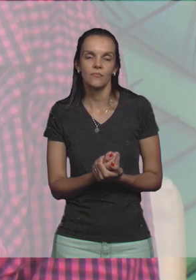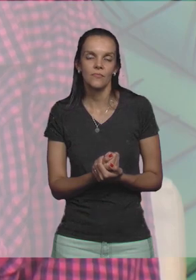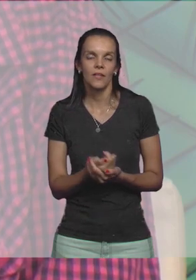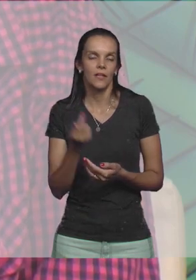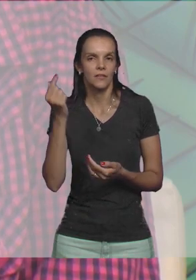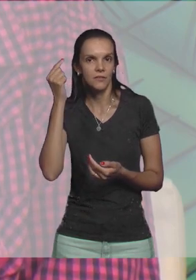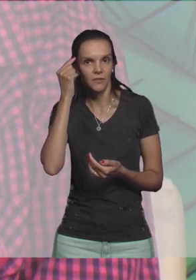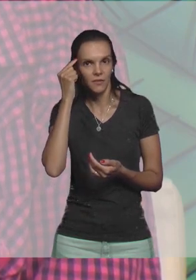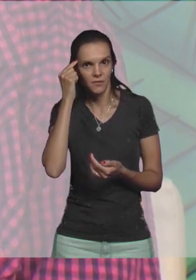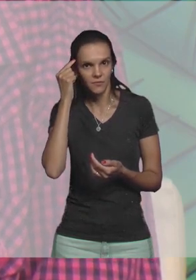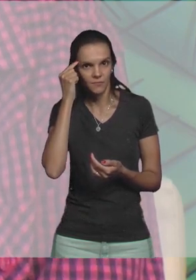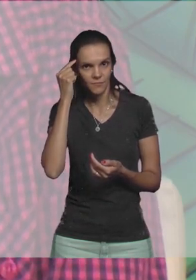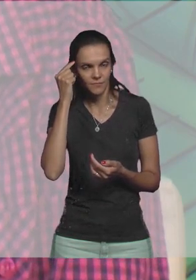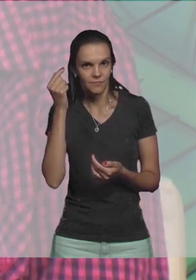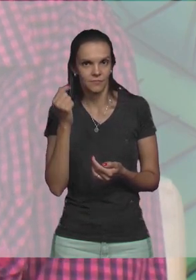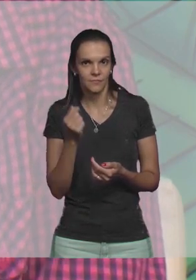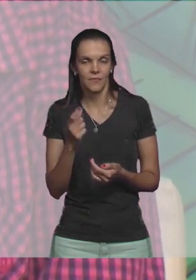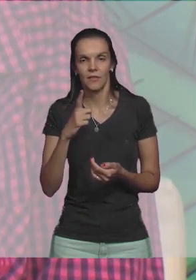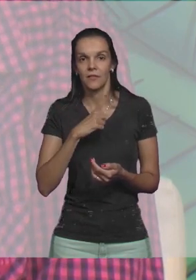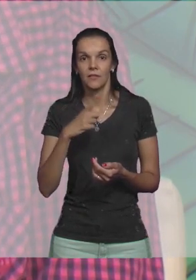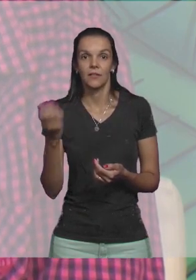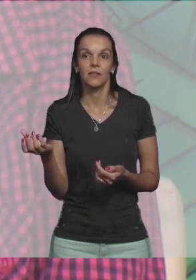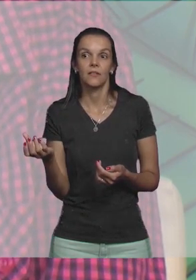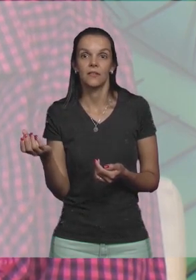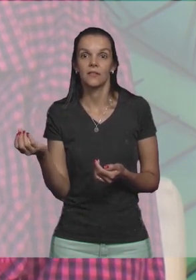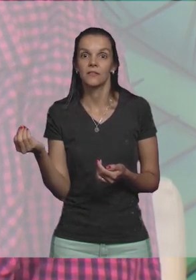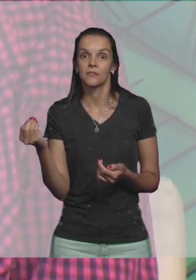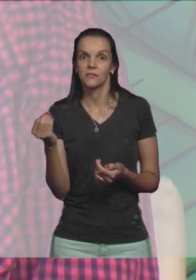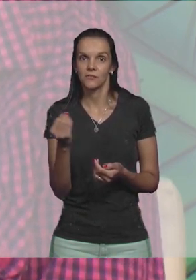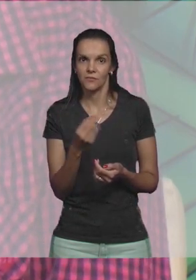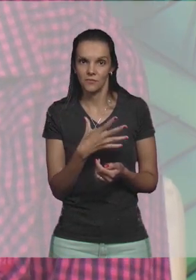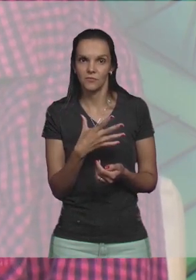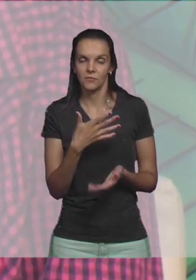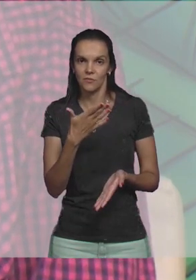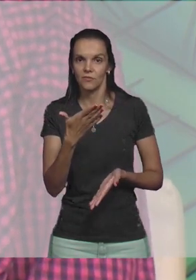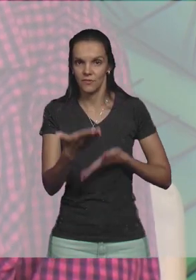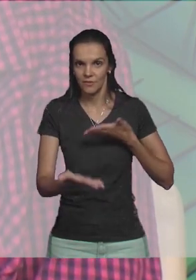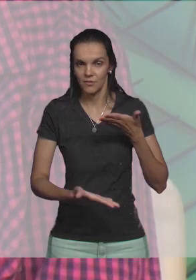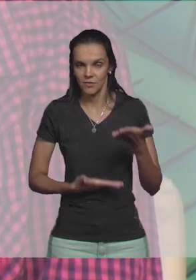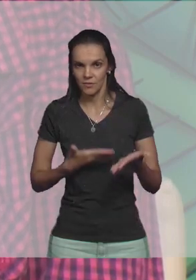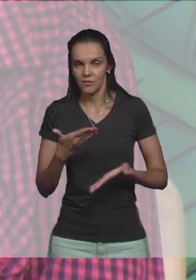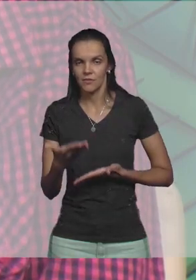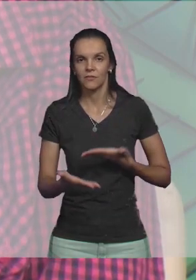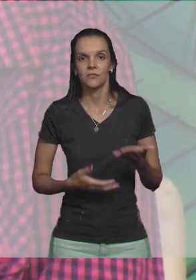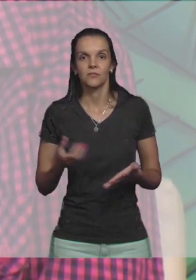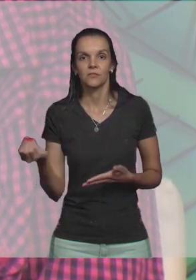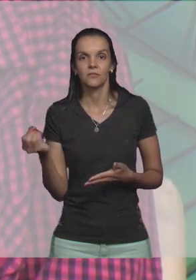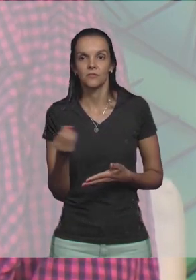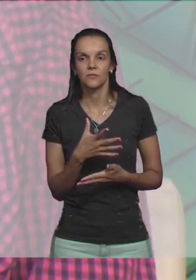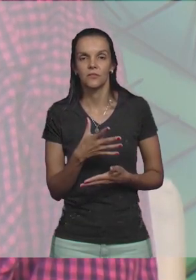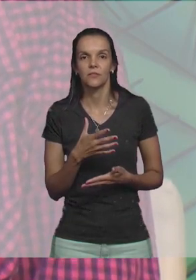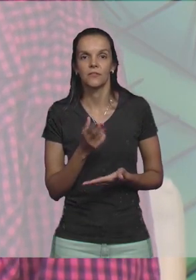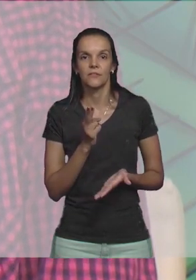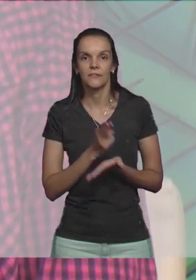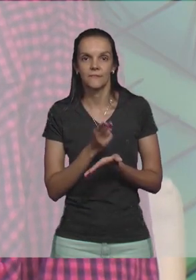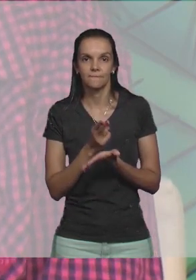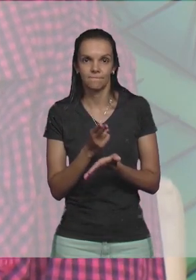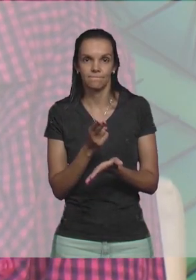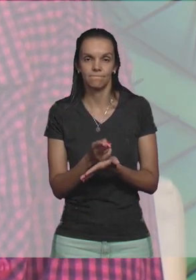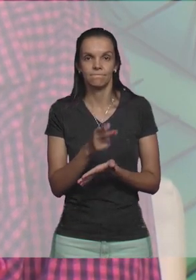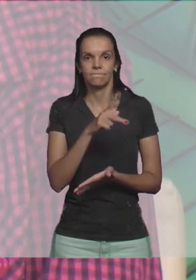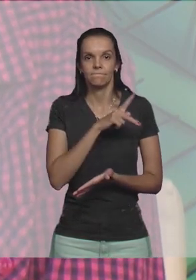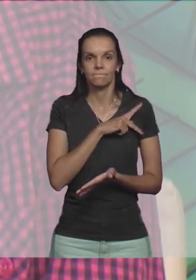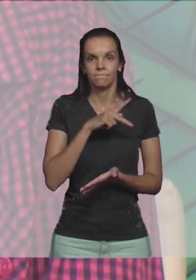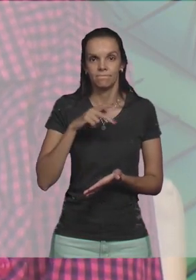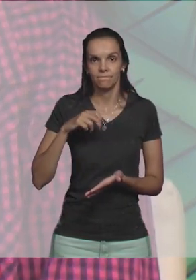gente fica pensando, né? Lógico, há um nicho novo, um entendimento de um nicho novo de mercado, só que a gente sempre foi a maior parte